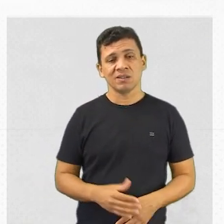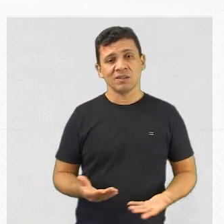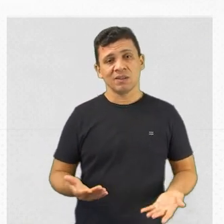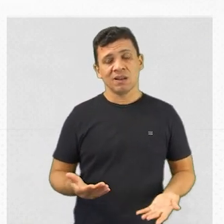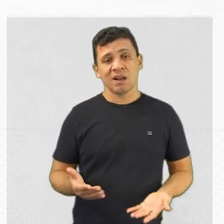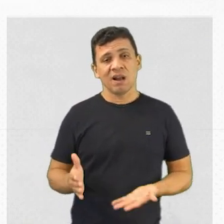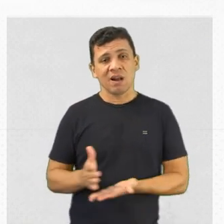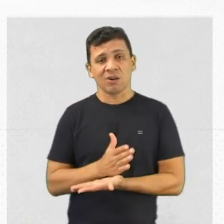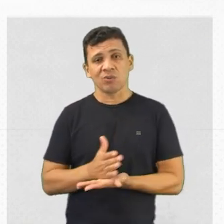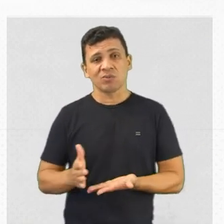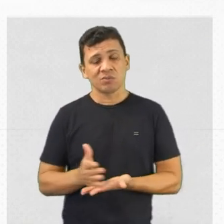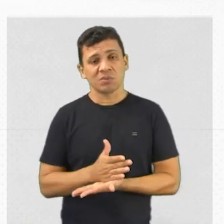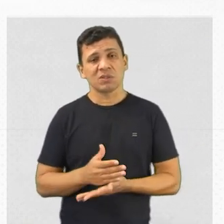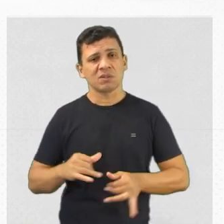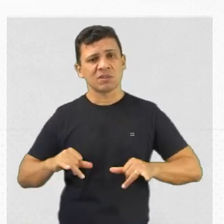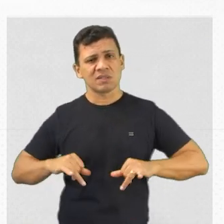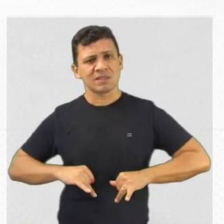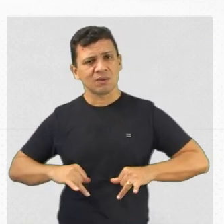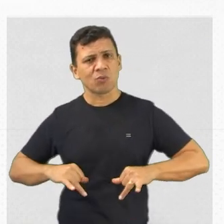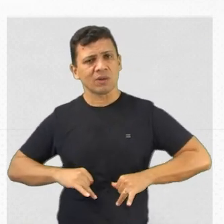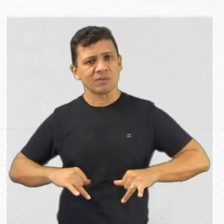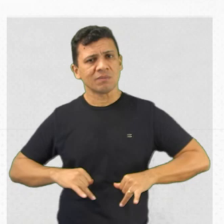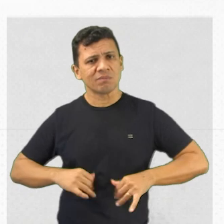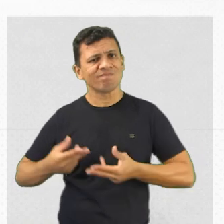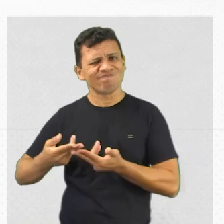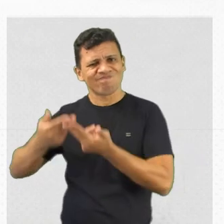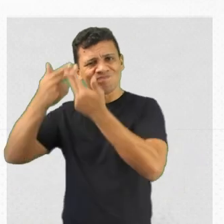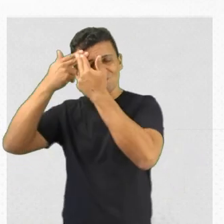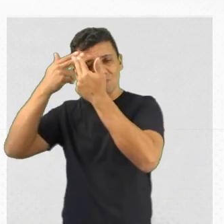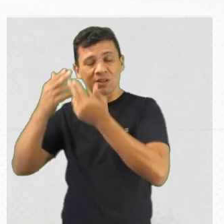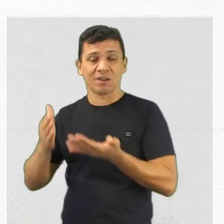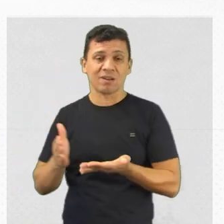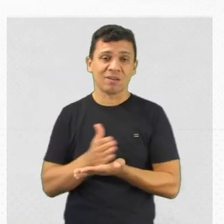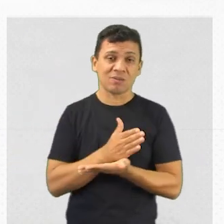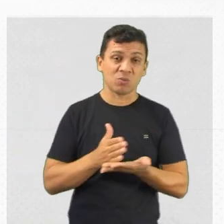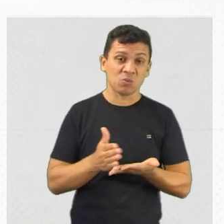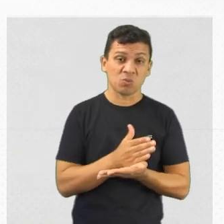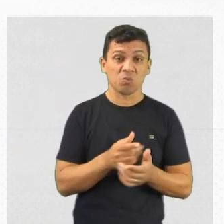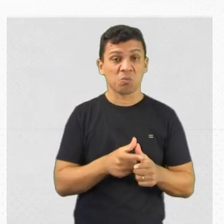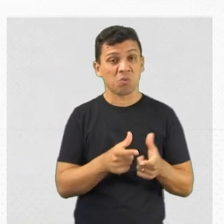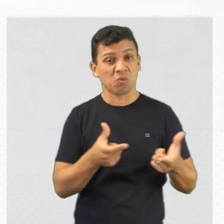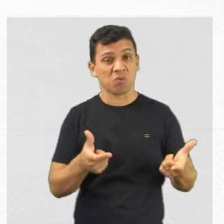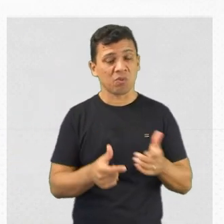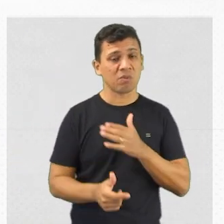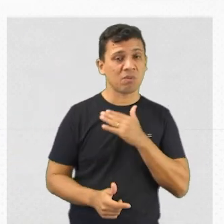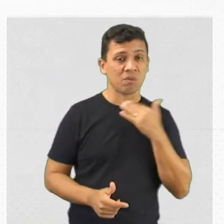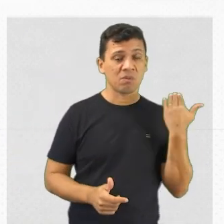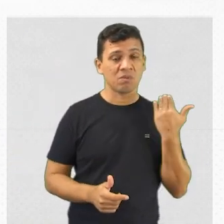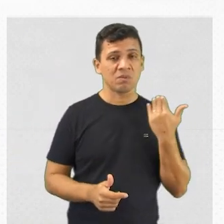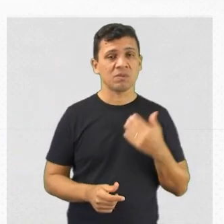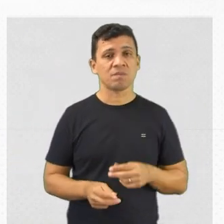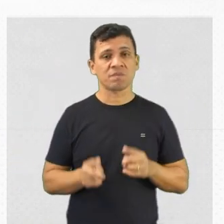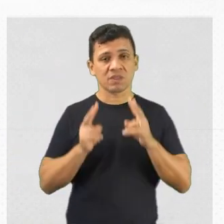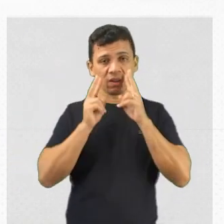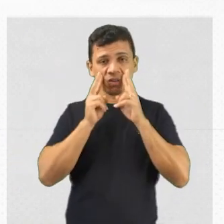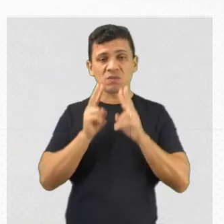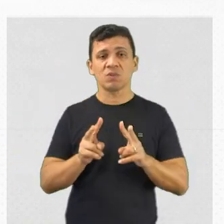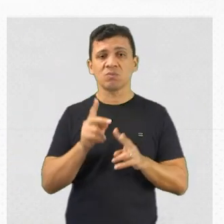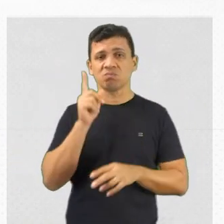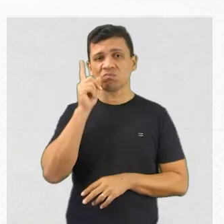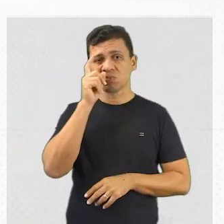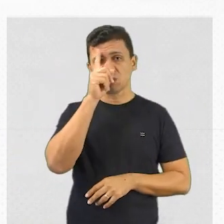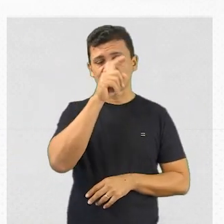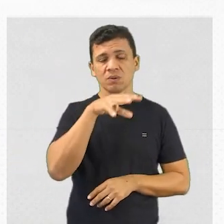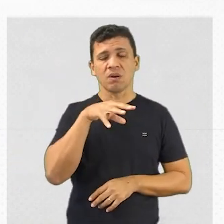tendo muitas sequelas graves, ou então entrando em óbito, né? Então a gente viu principalmente essa dificuldade